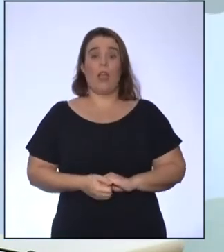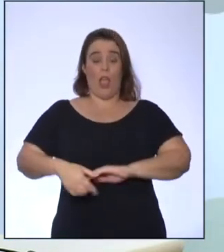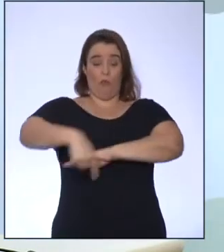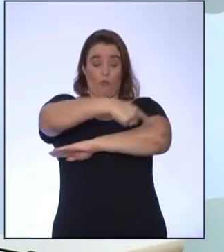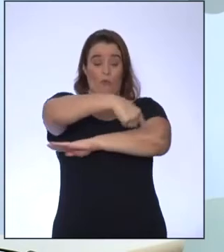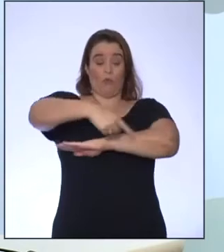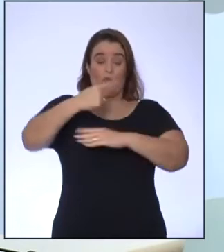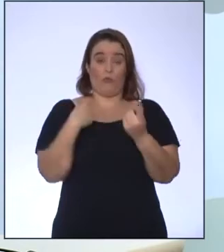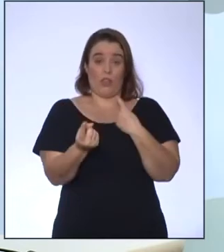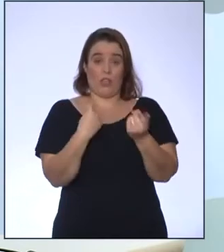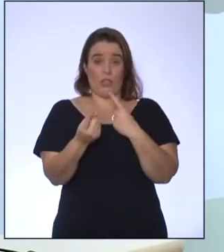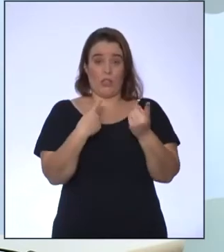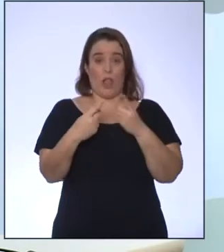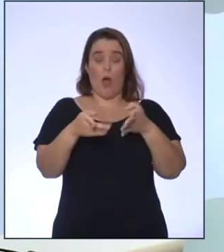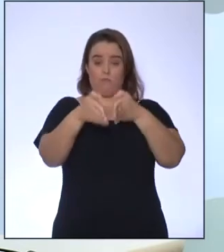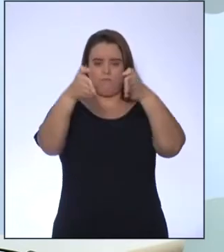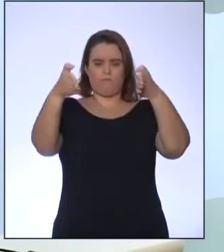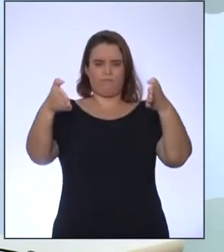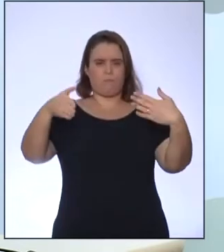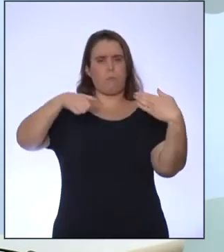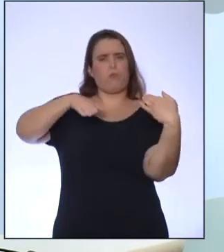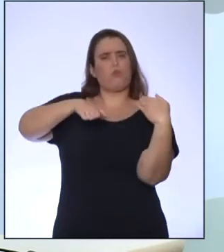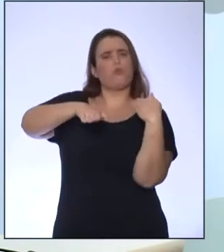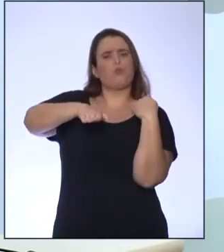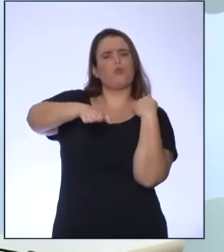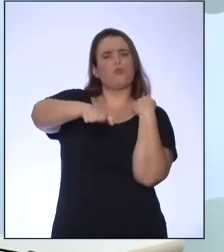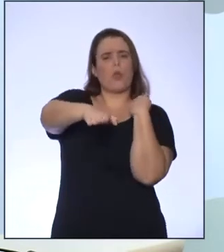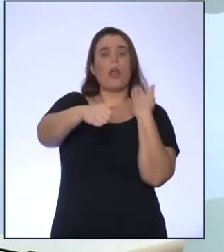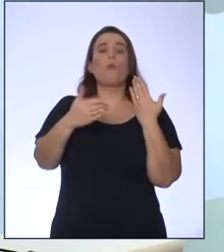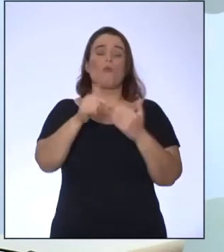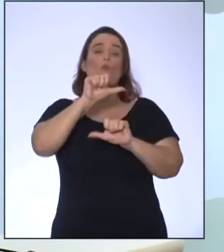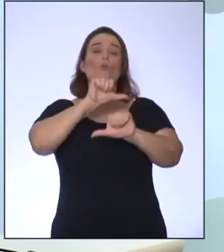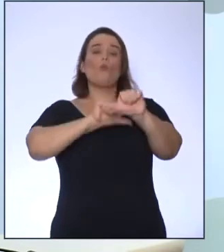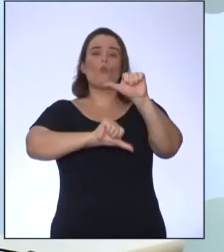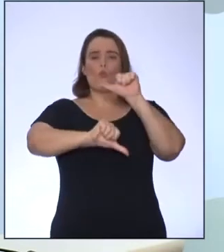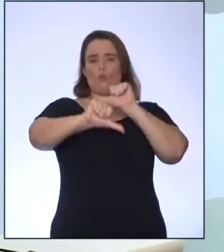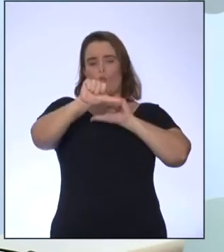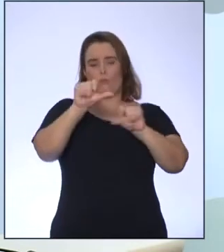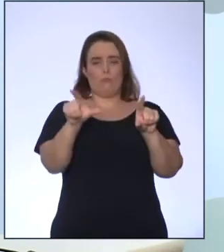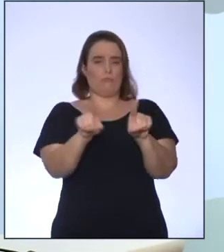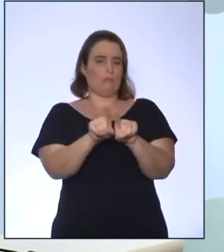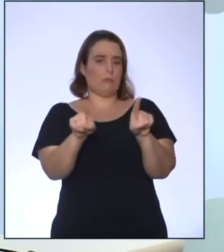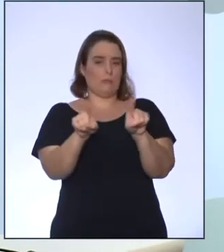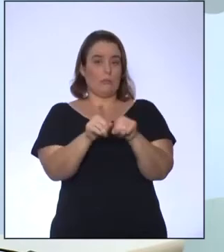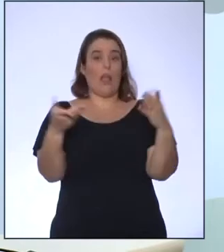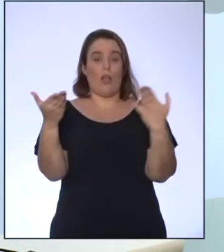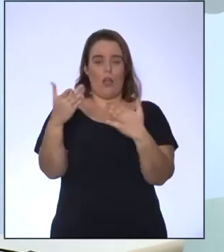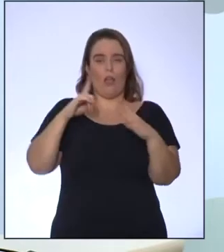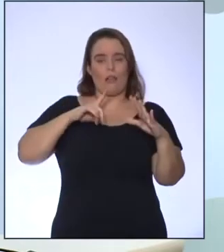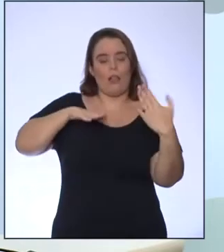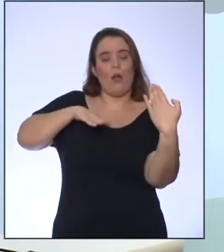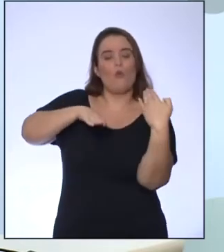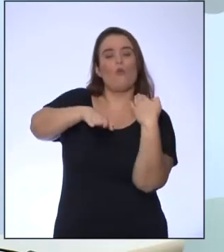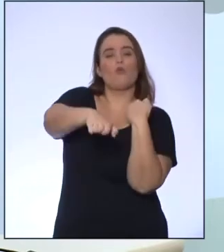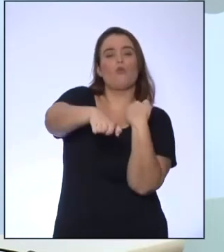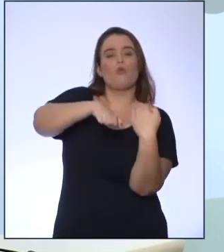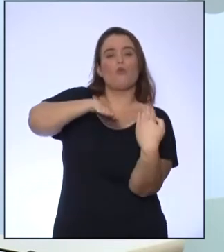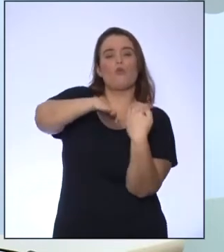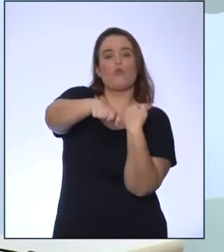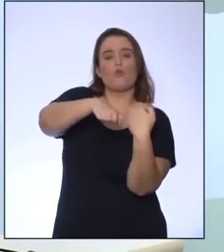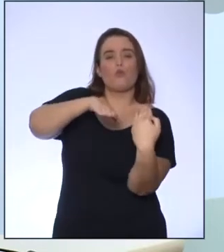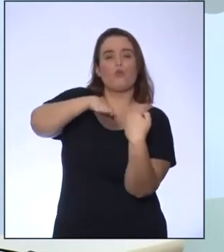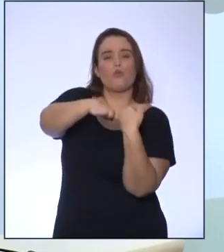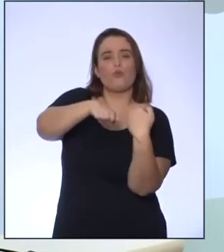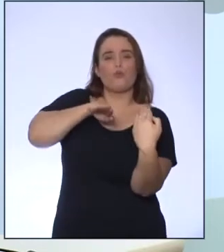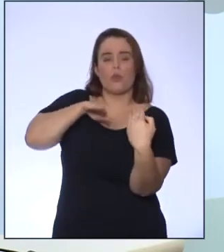avenida, né? Ela sofreu modificações, né? Nós temos 2 vias agora para os